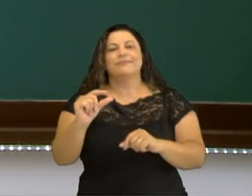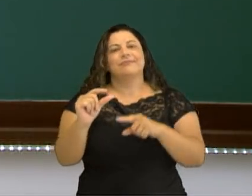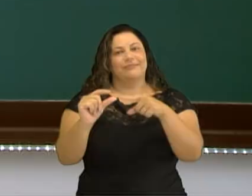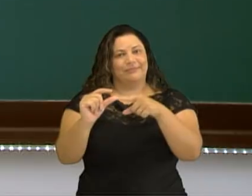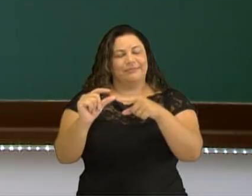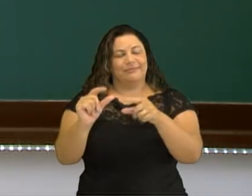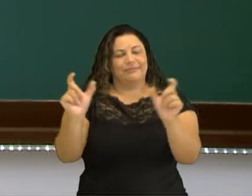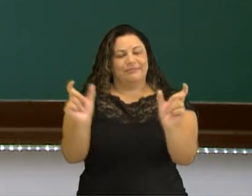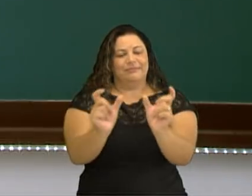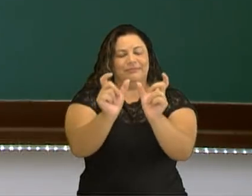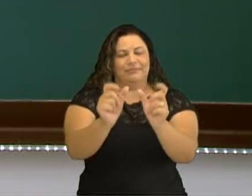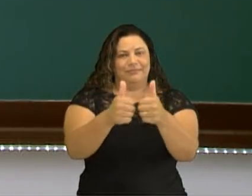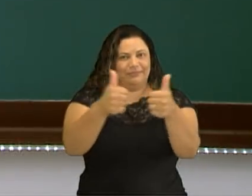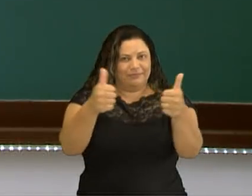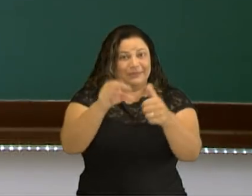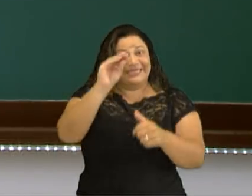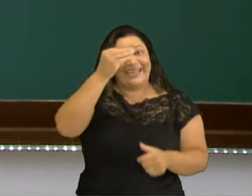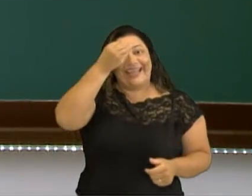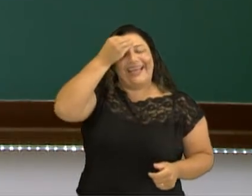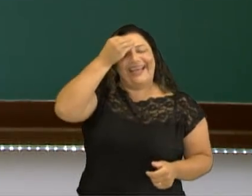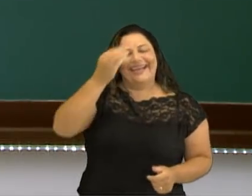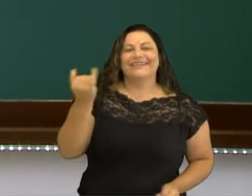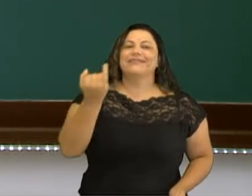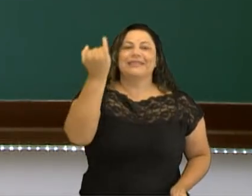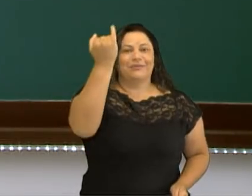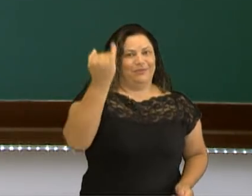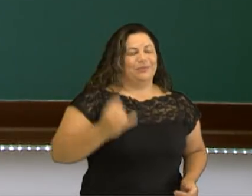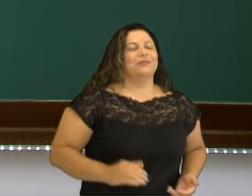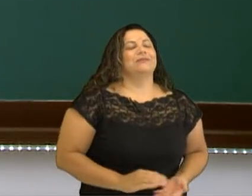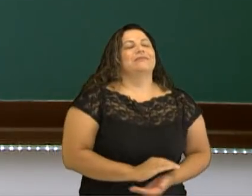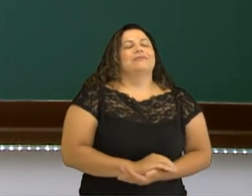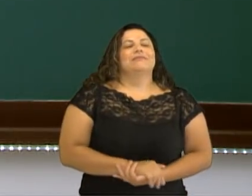epíteto minúscula. Grava isso porque é super importante.